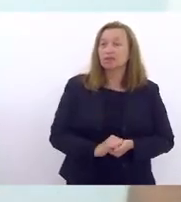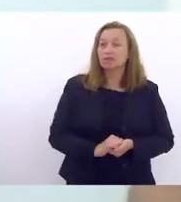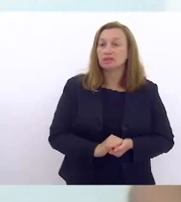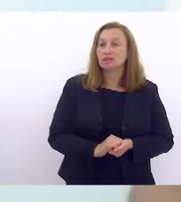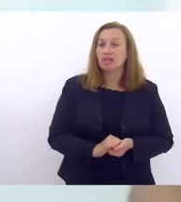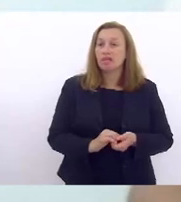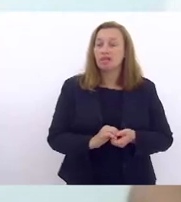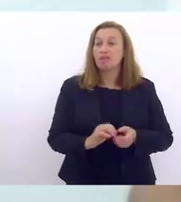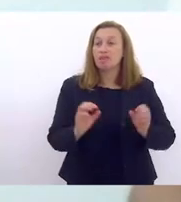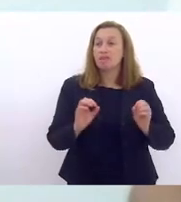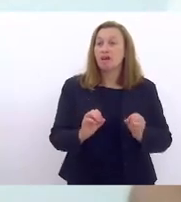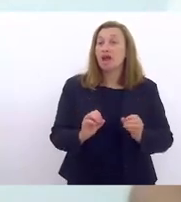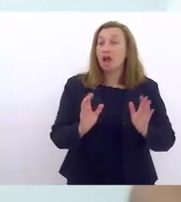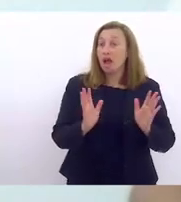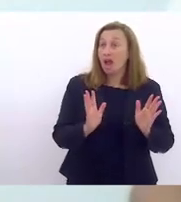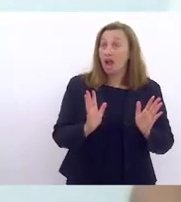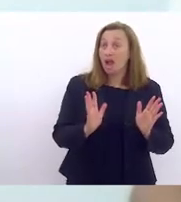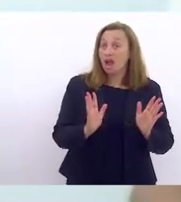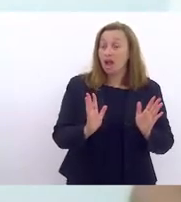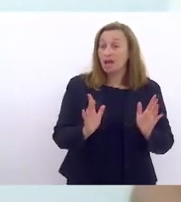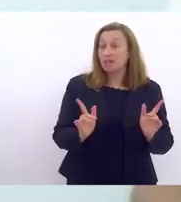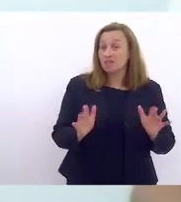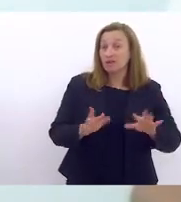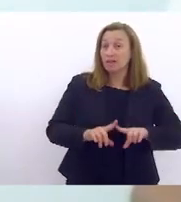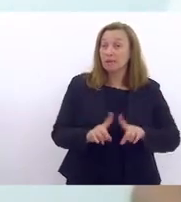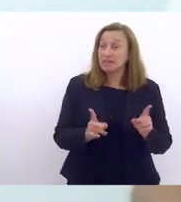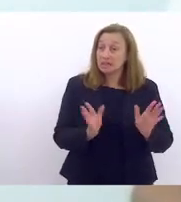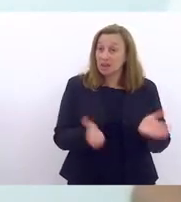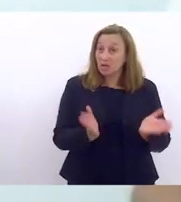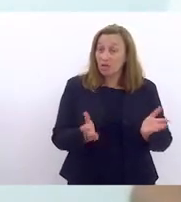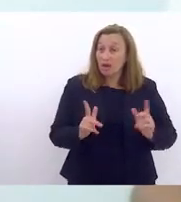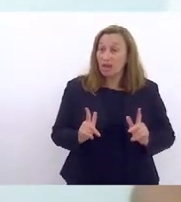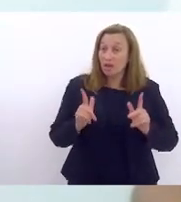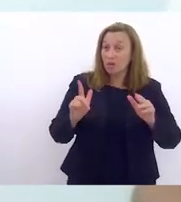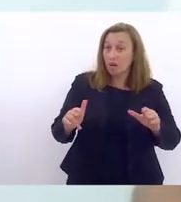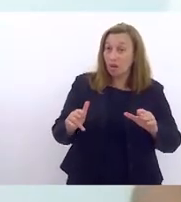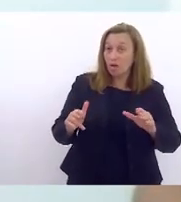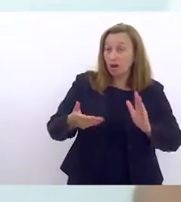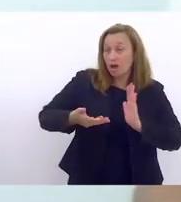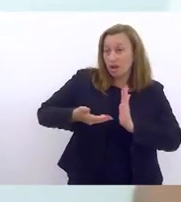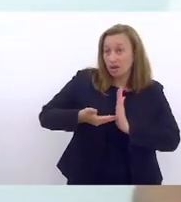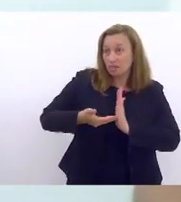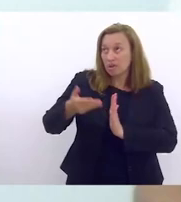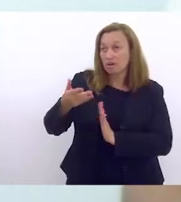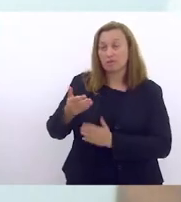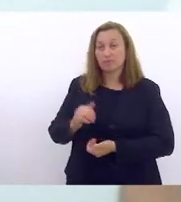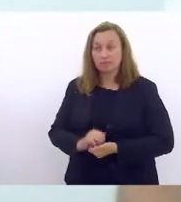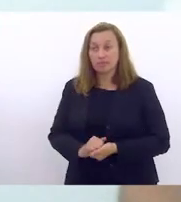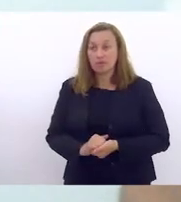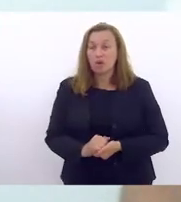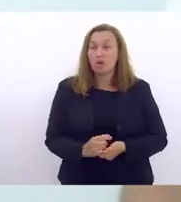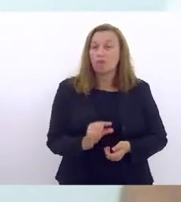executada. Agora, não. Vai ser que nem é na Câmara Federal. Uma pequena parte das emendas são de